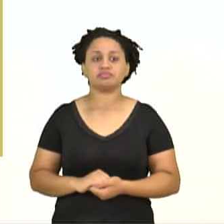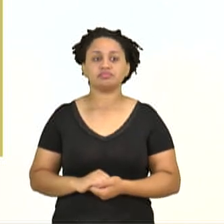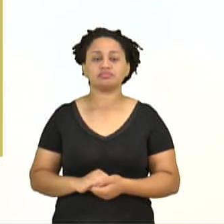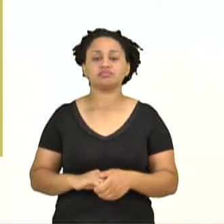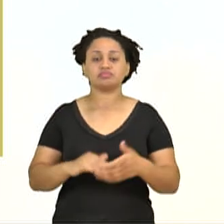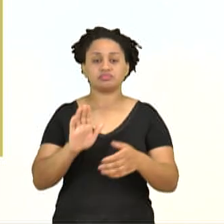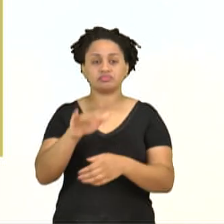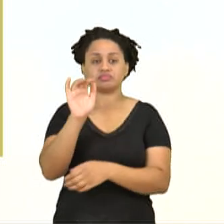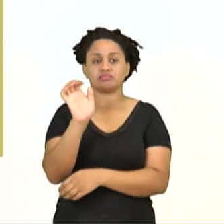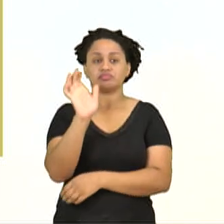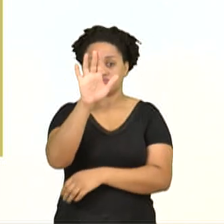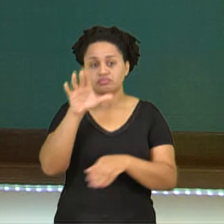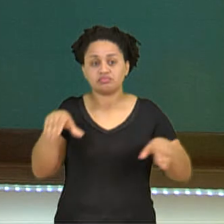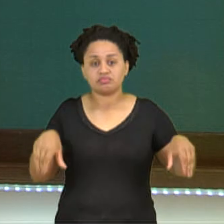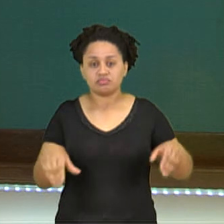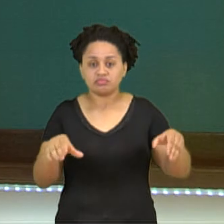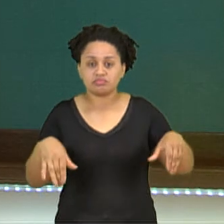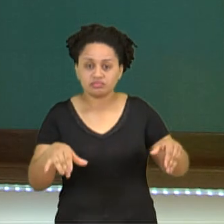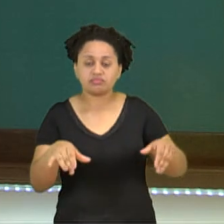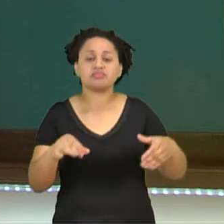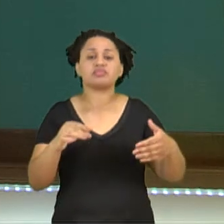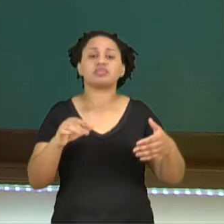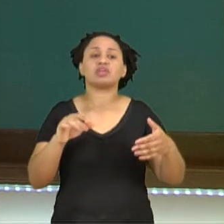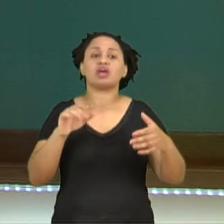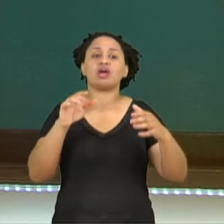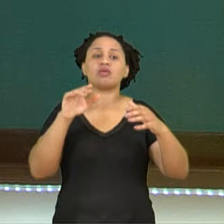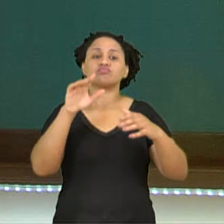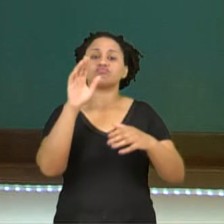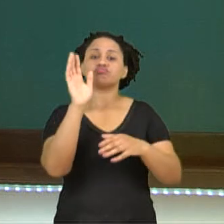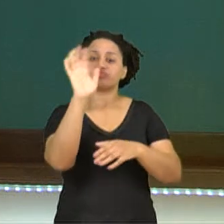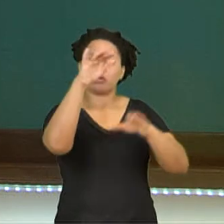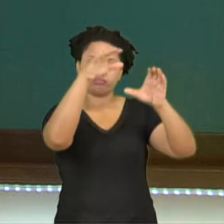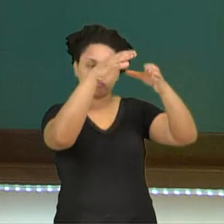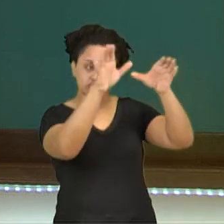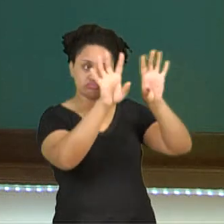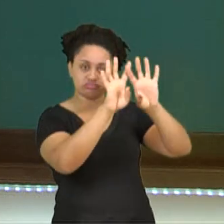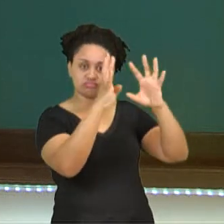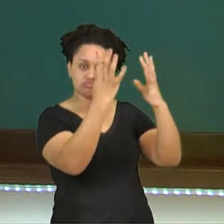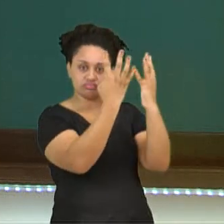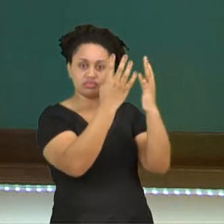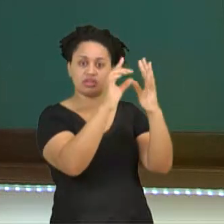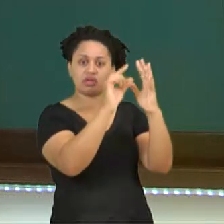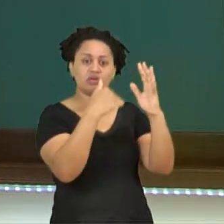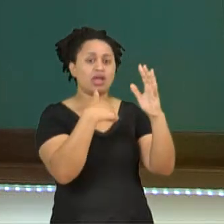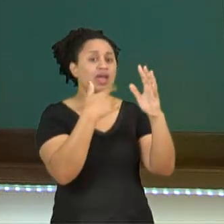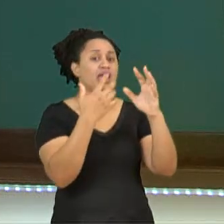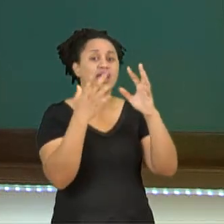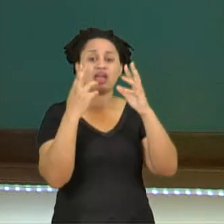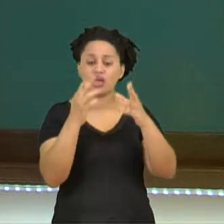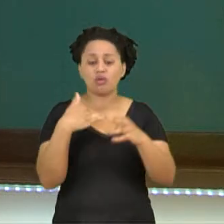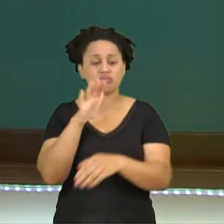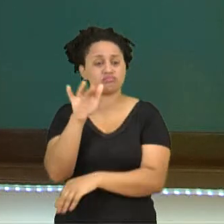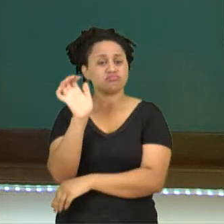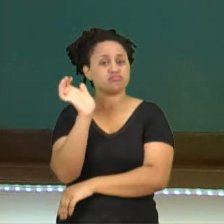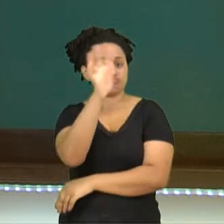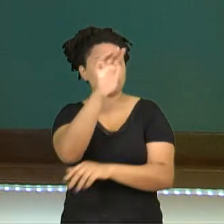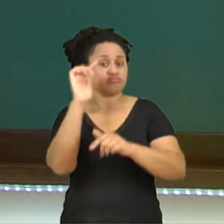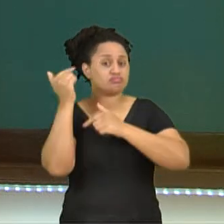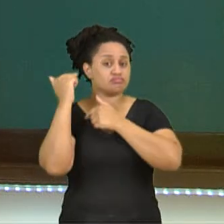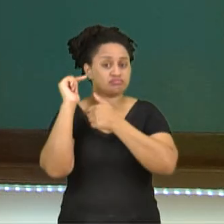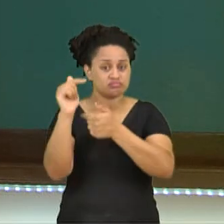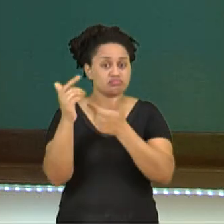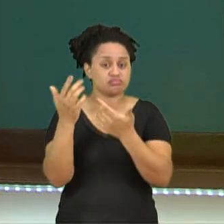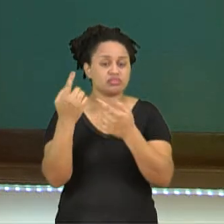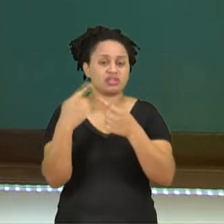O basquetebol em cadeira de rodas, a altura da cesta é a mesma do basquetebol tradicional. Ele